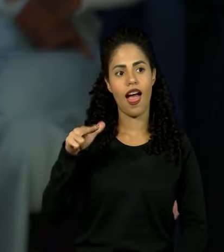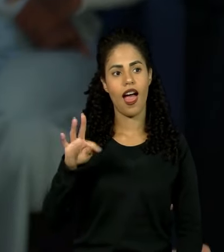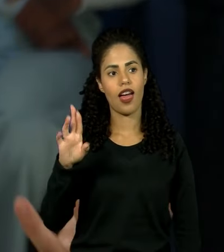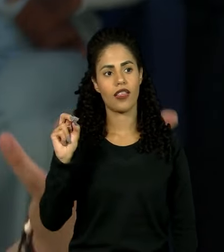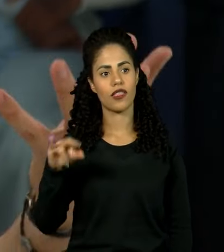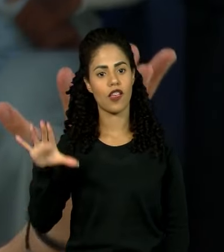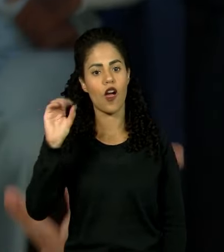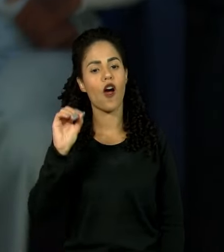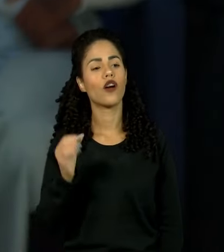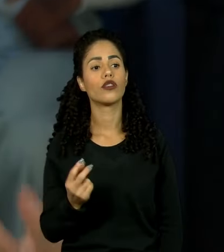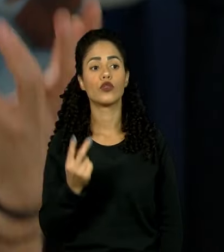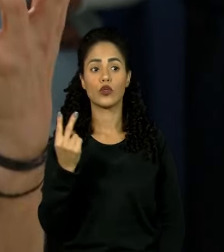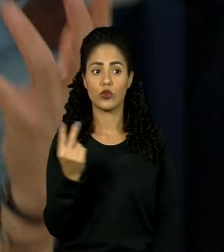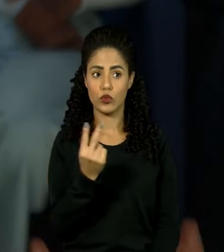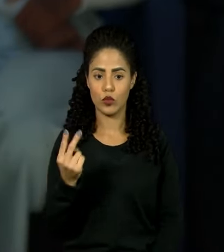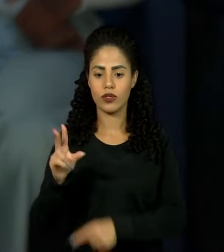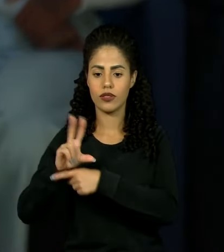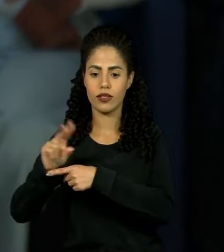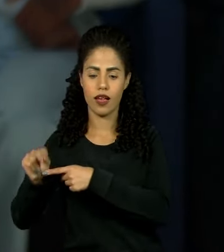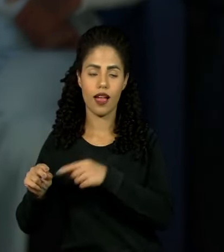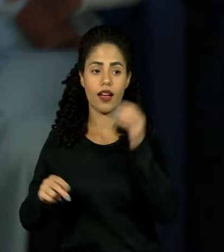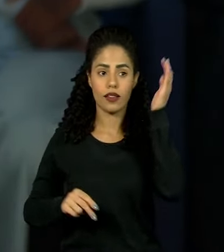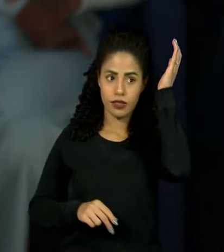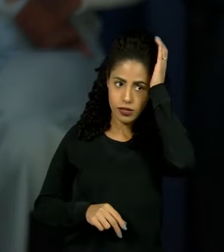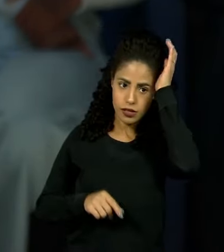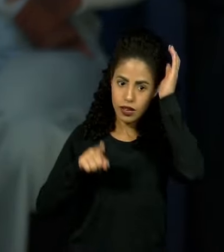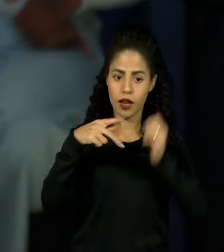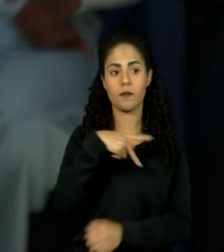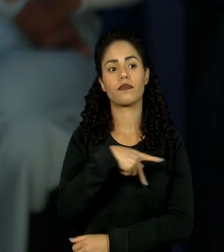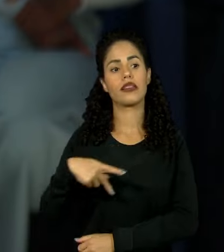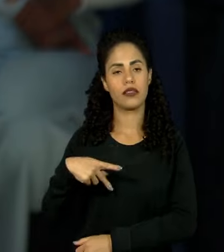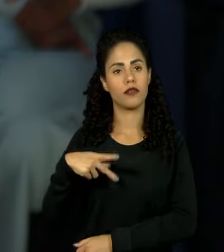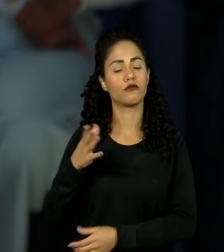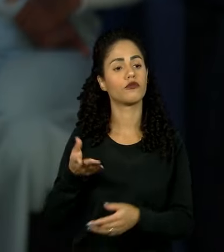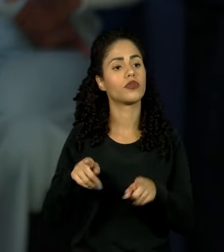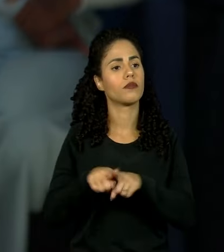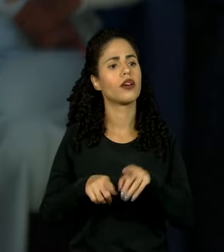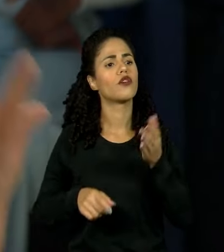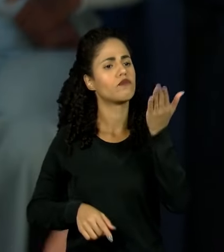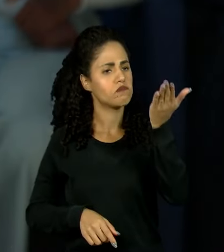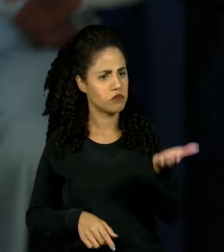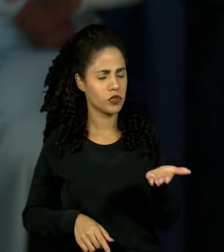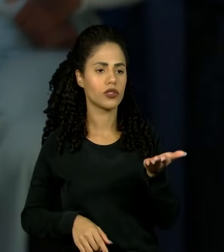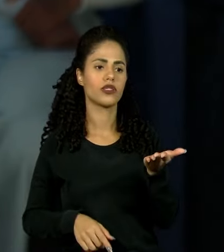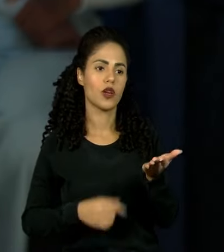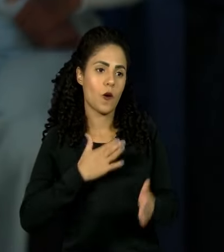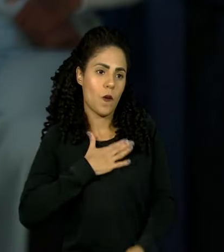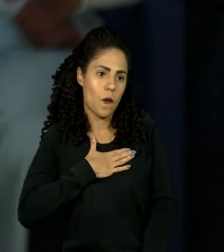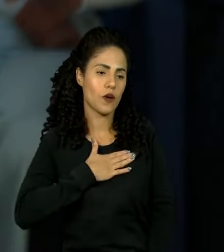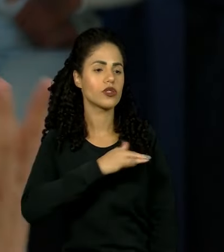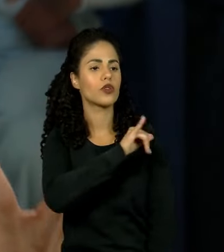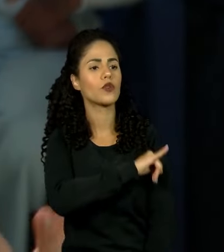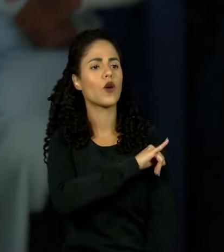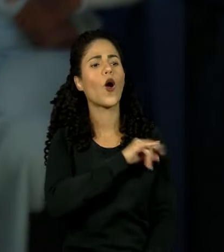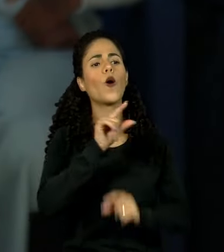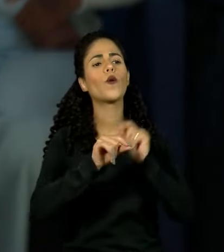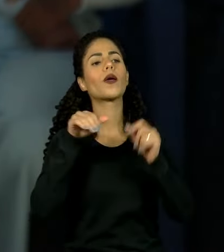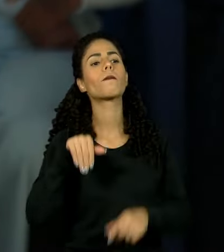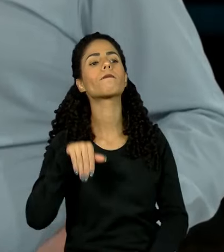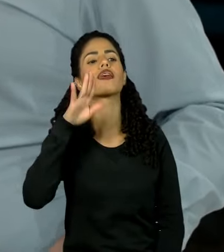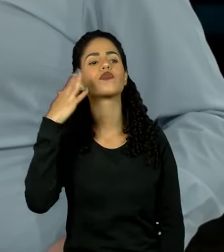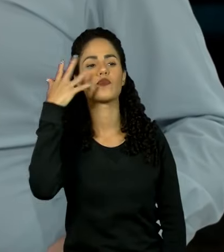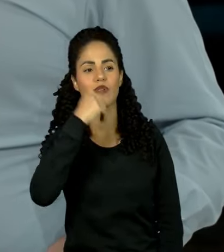essas duas grandes casas né SESC SENAC e Mas você é um homem que ama o Rio né que que o Rio tem de mais